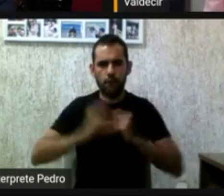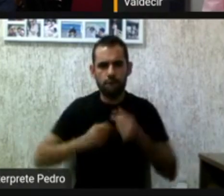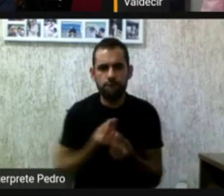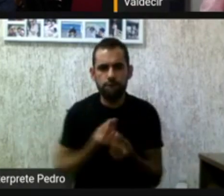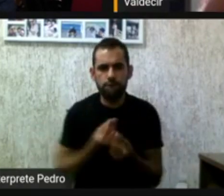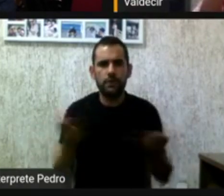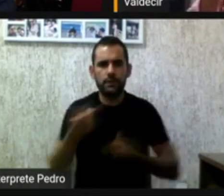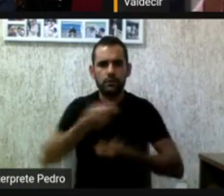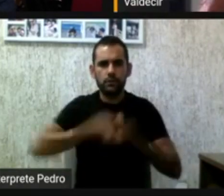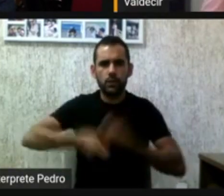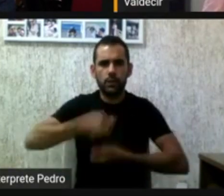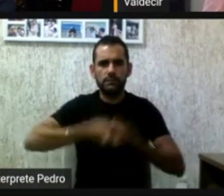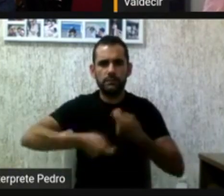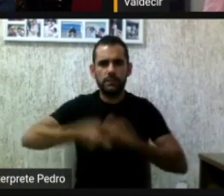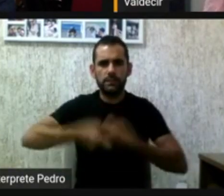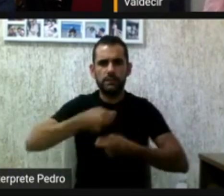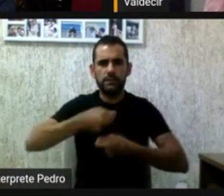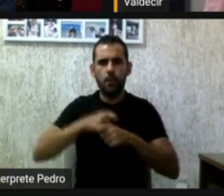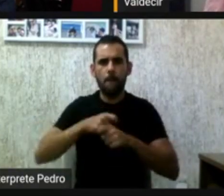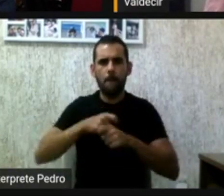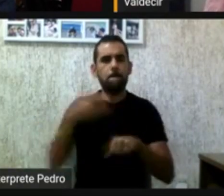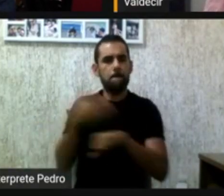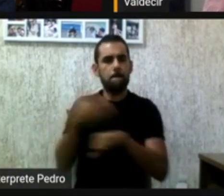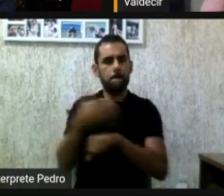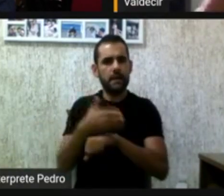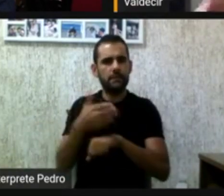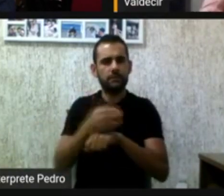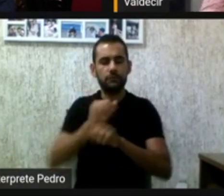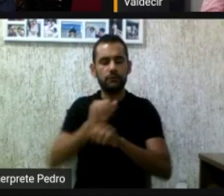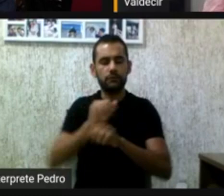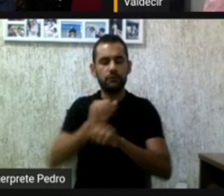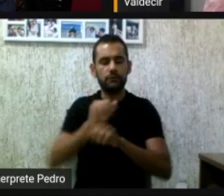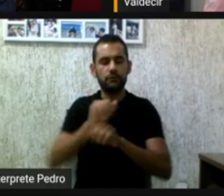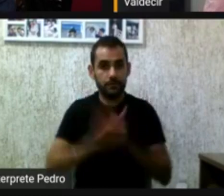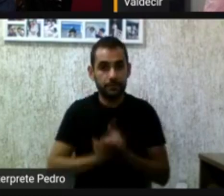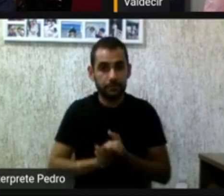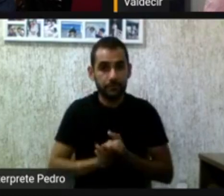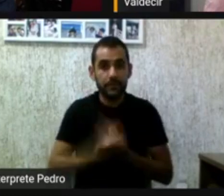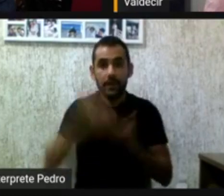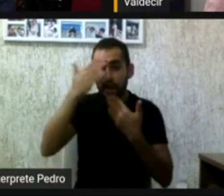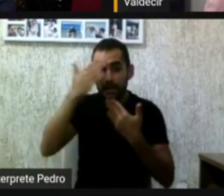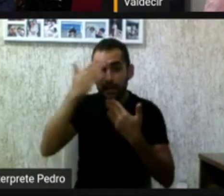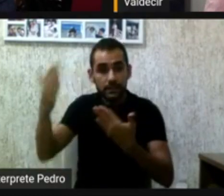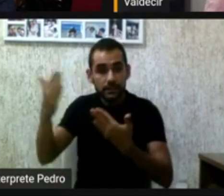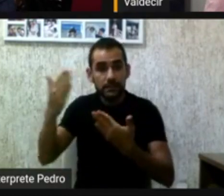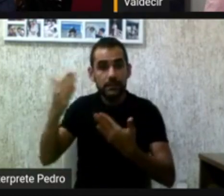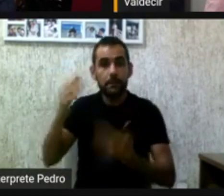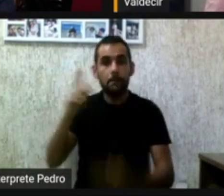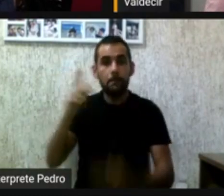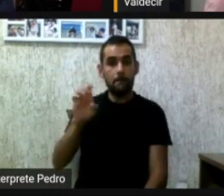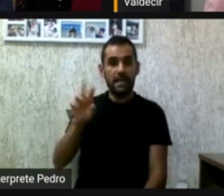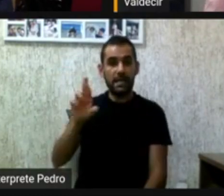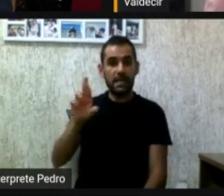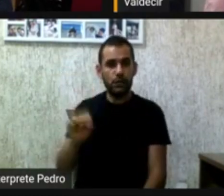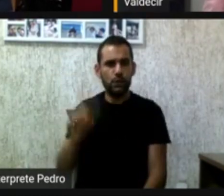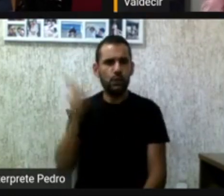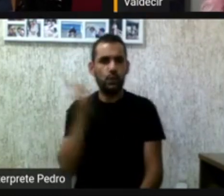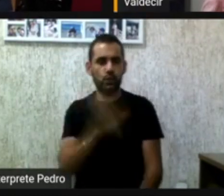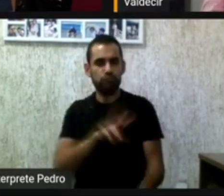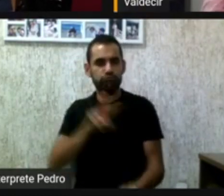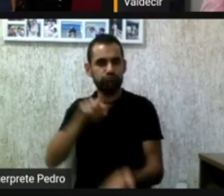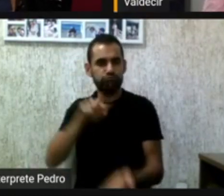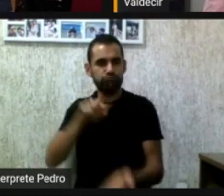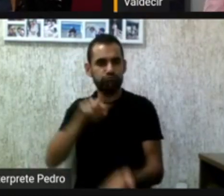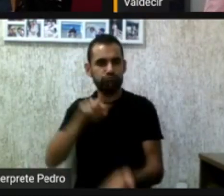uma administração, uma gestão participativa e transparente. Agradecer ao Pedro, que prontamente nos atendeu. Eu fiquei